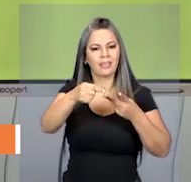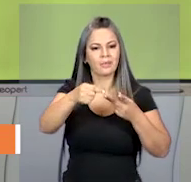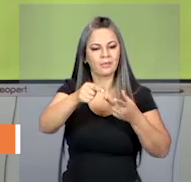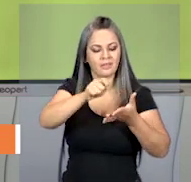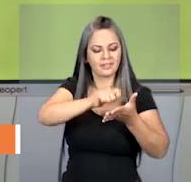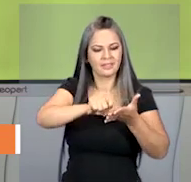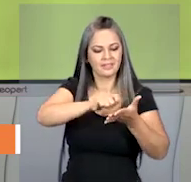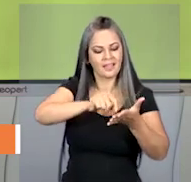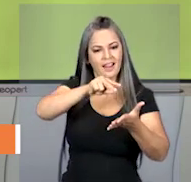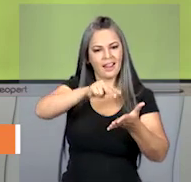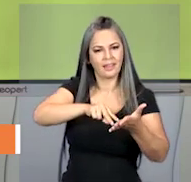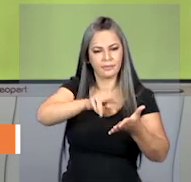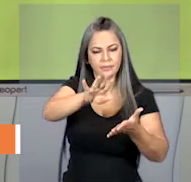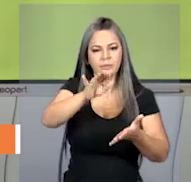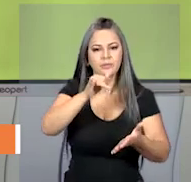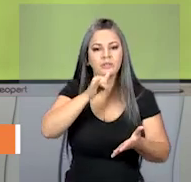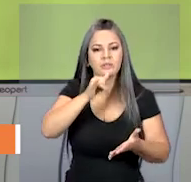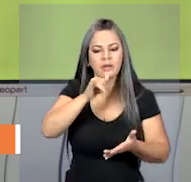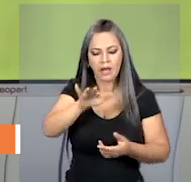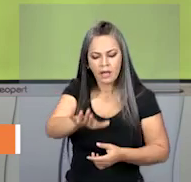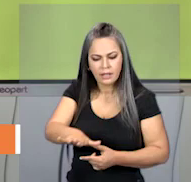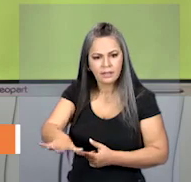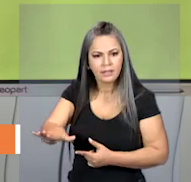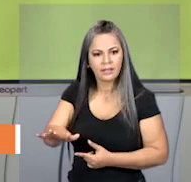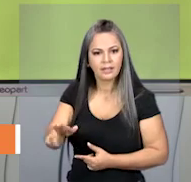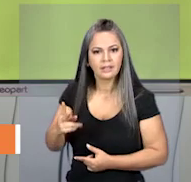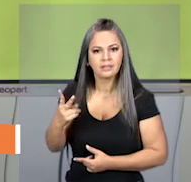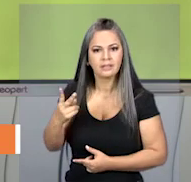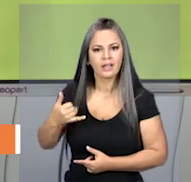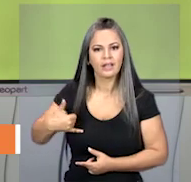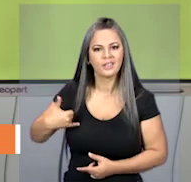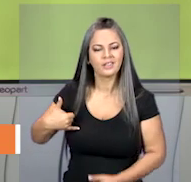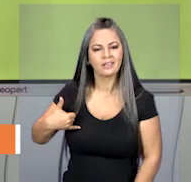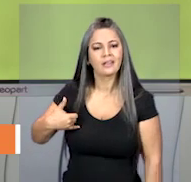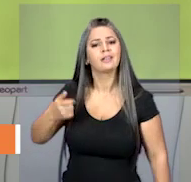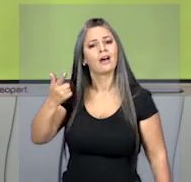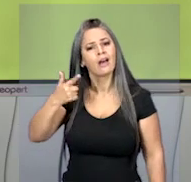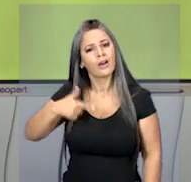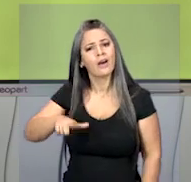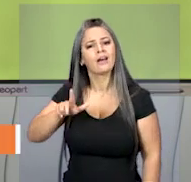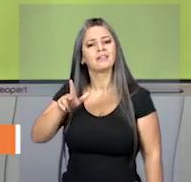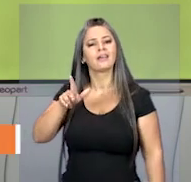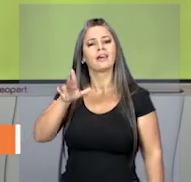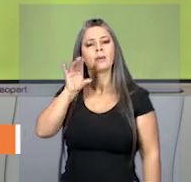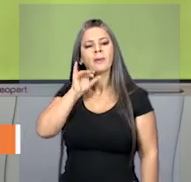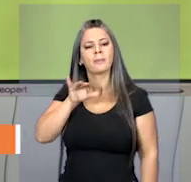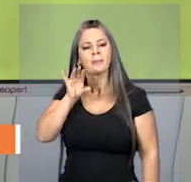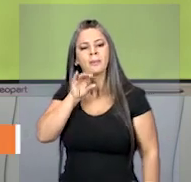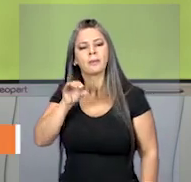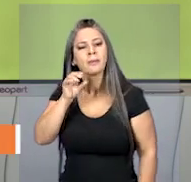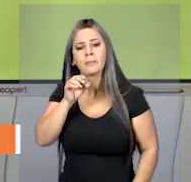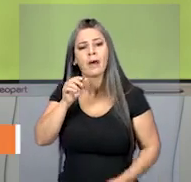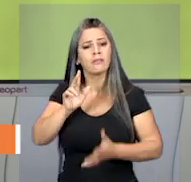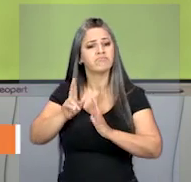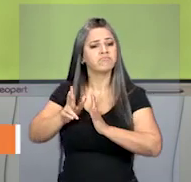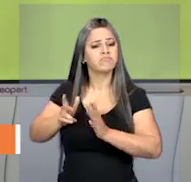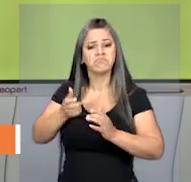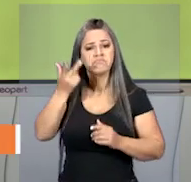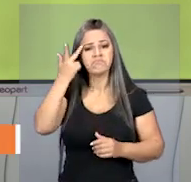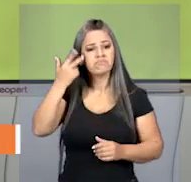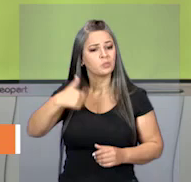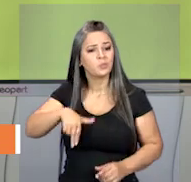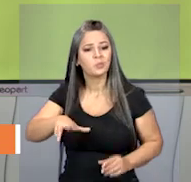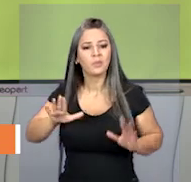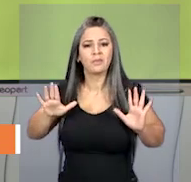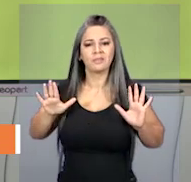anos, que nunca foi à escola, ela consegue falar normalmente. 3, 4, 5 anos, não é? Pois então, ela tão